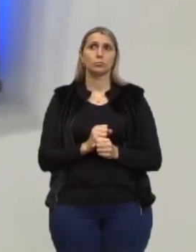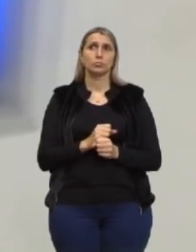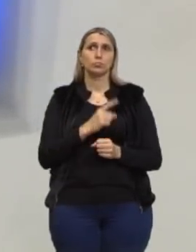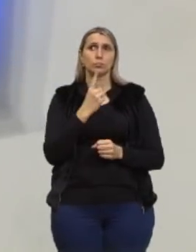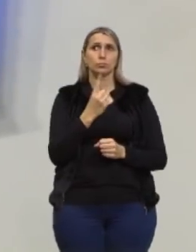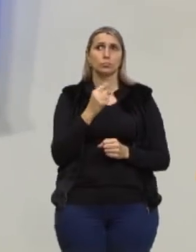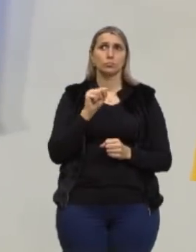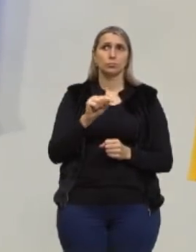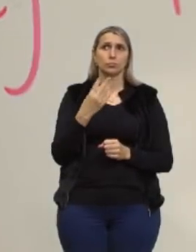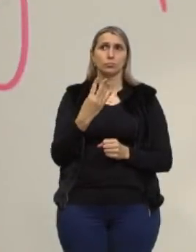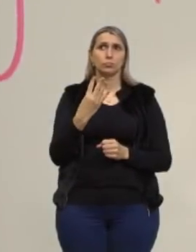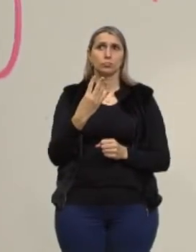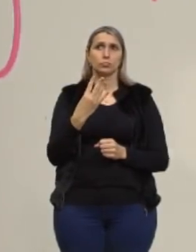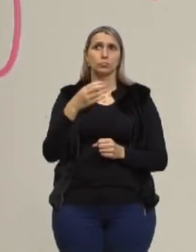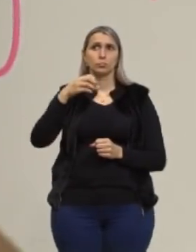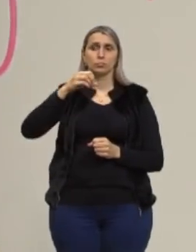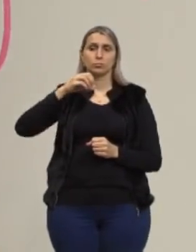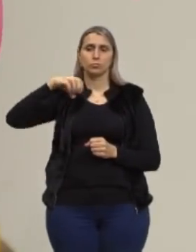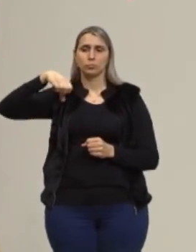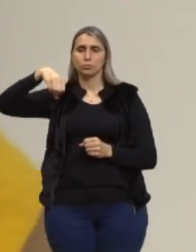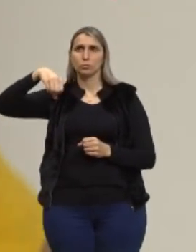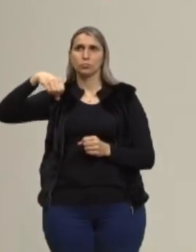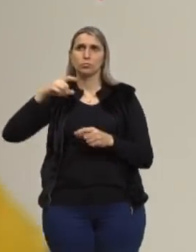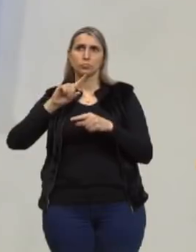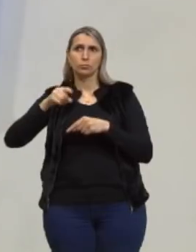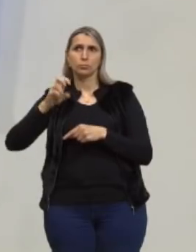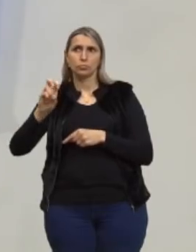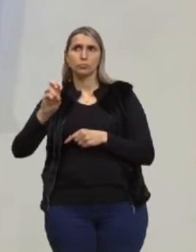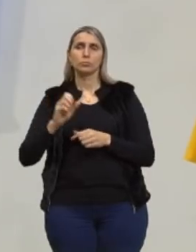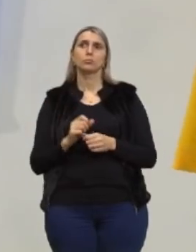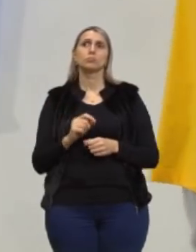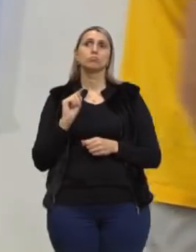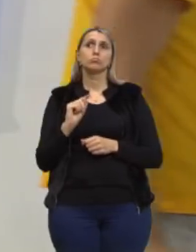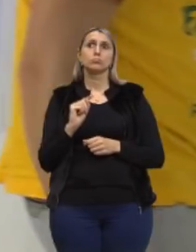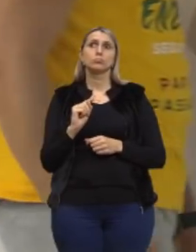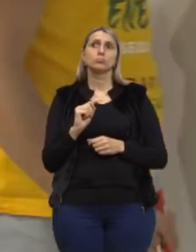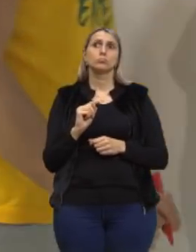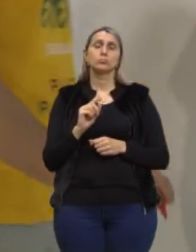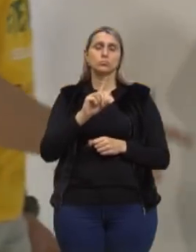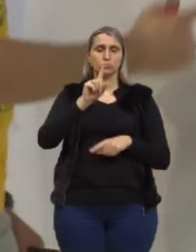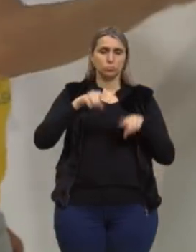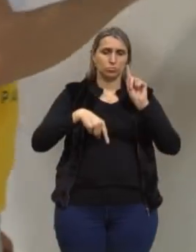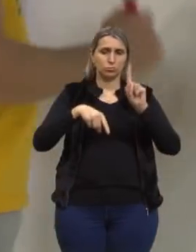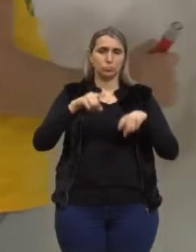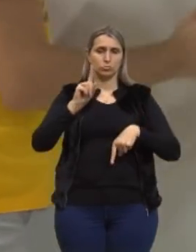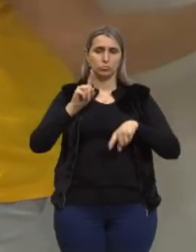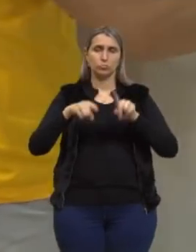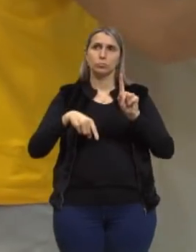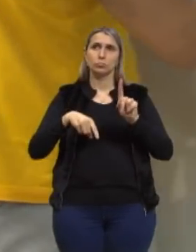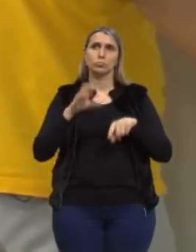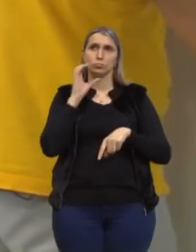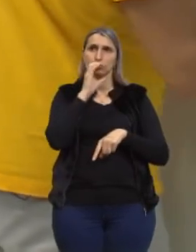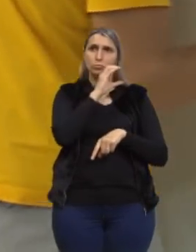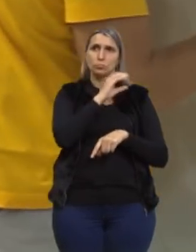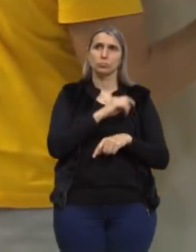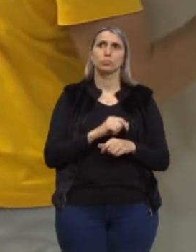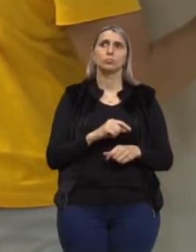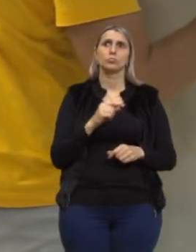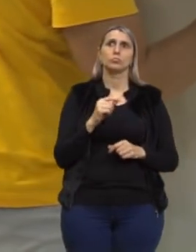mil quatrocentos e 9,5 isso vai ser a entalpia aí eu resolvi ó